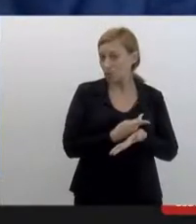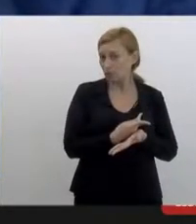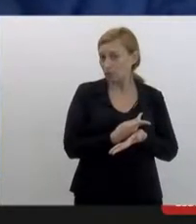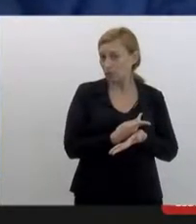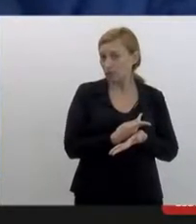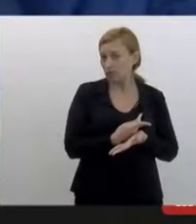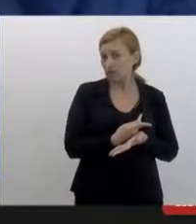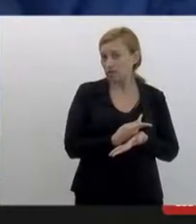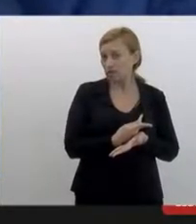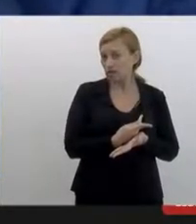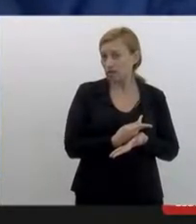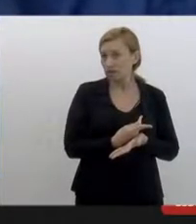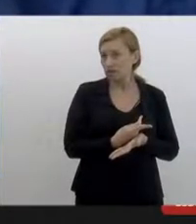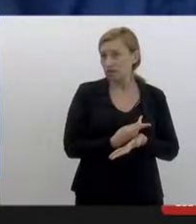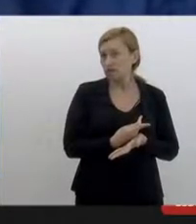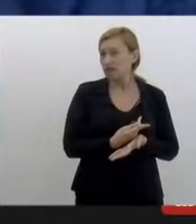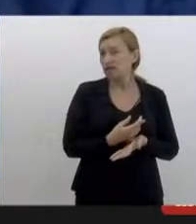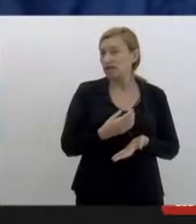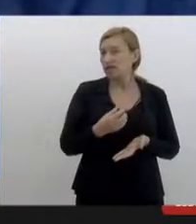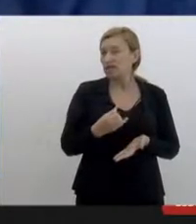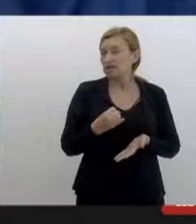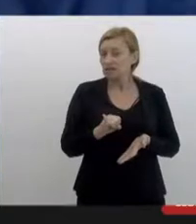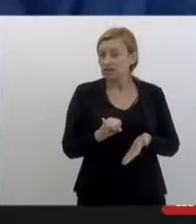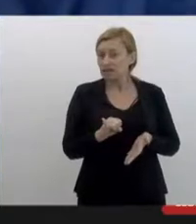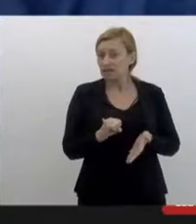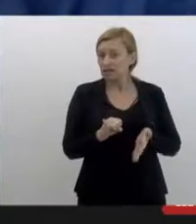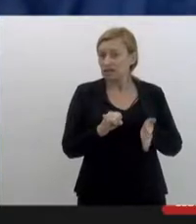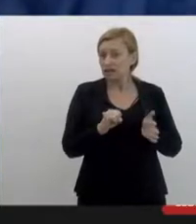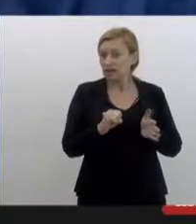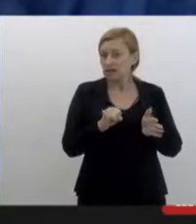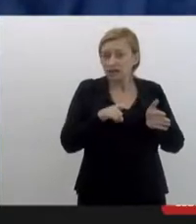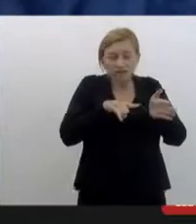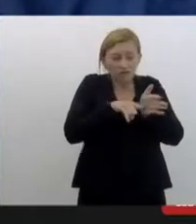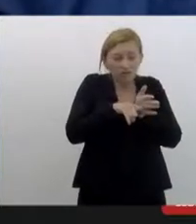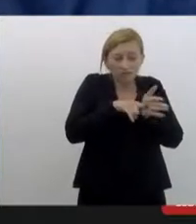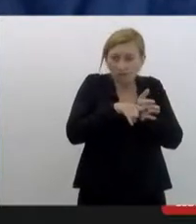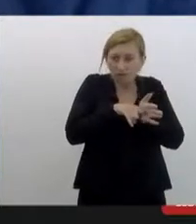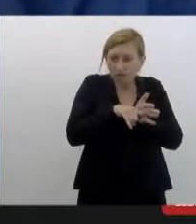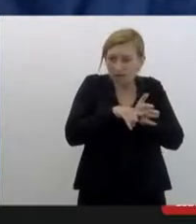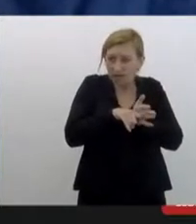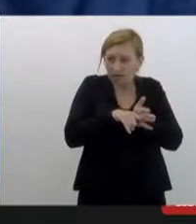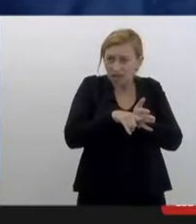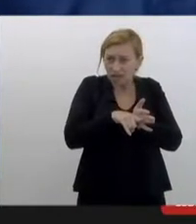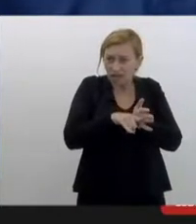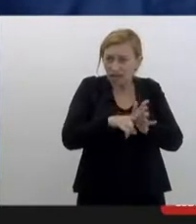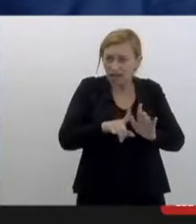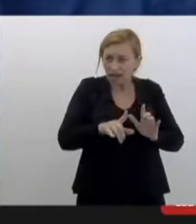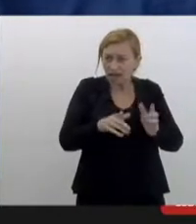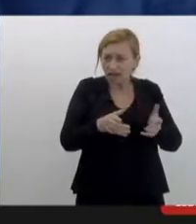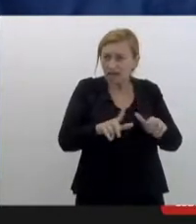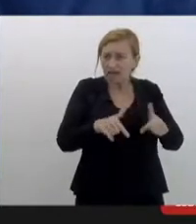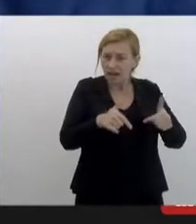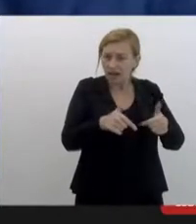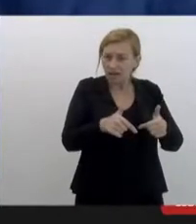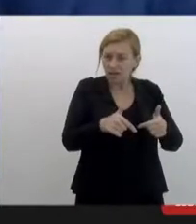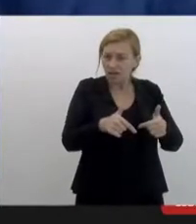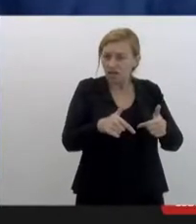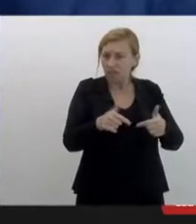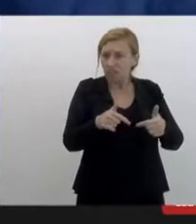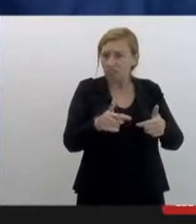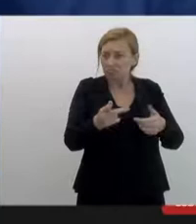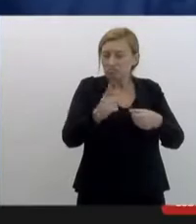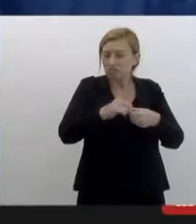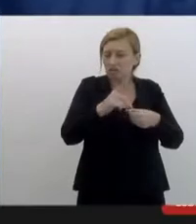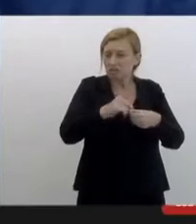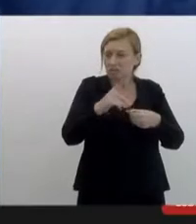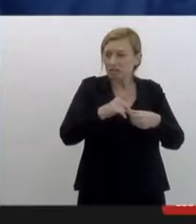o aviário da esquina não faz isso porque a fiscalização vai lá e acaba com ele, por que a Petrobras tem essas condutas, como, por exemplo,